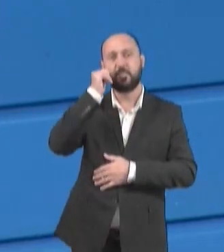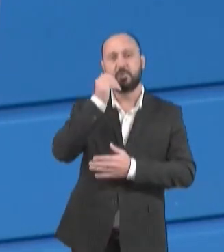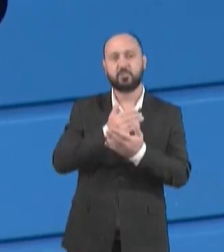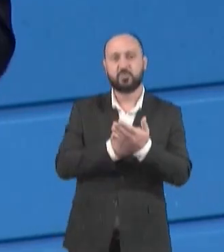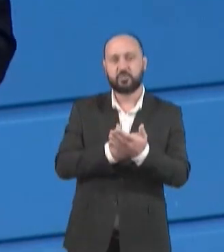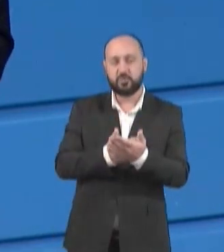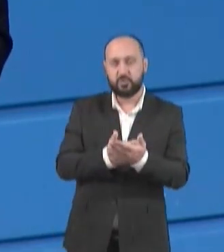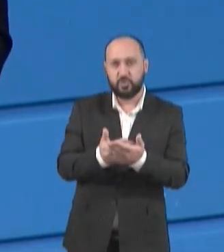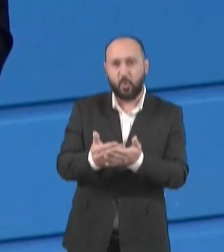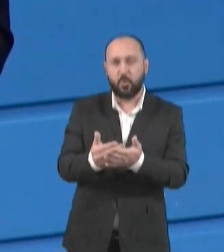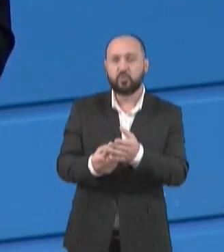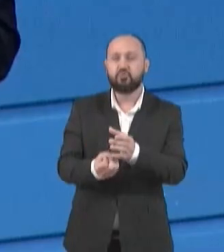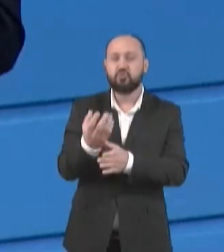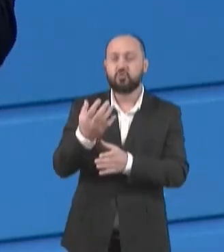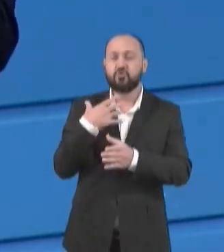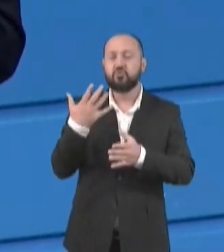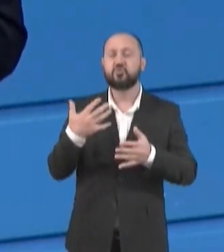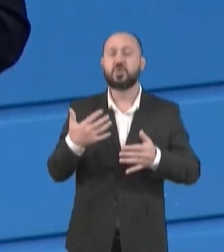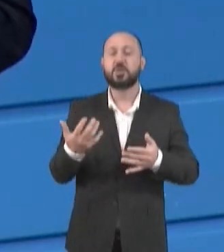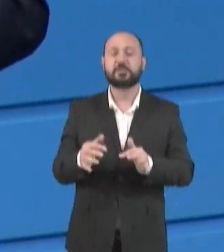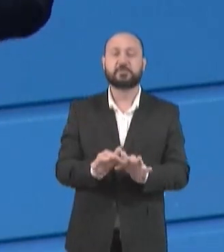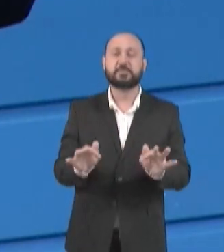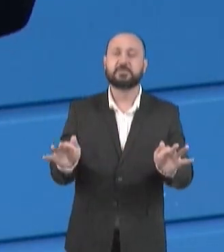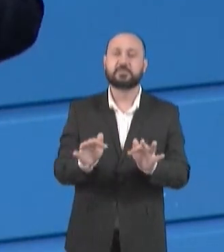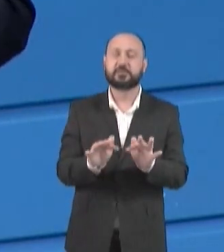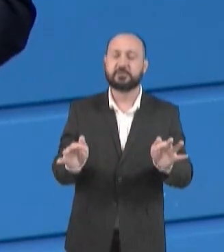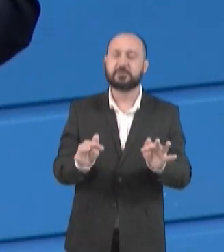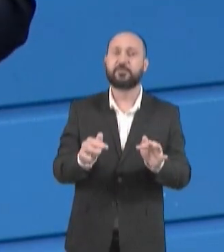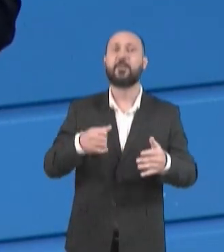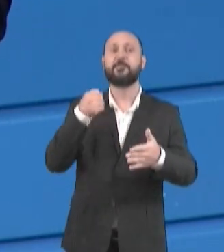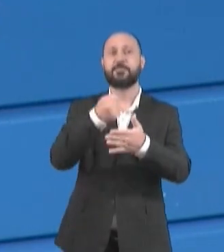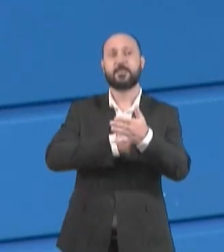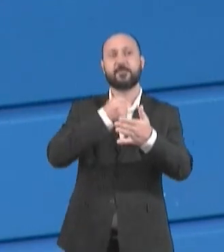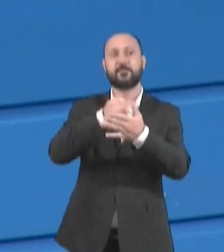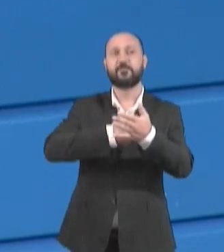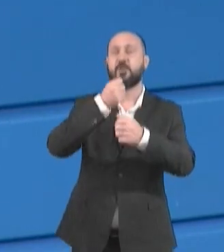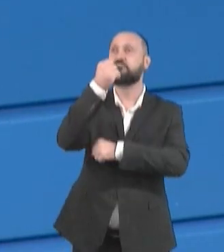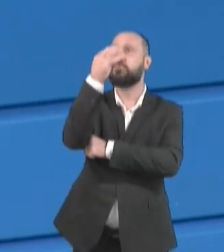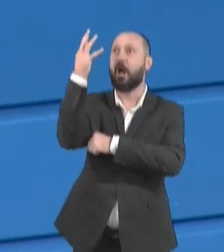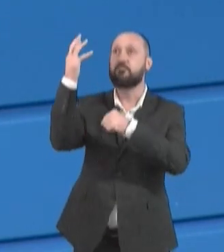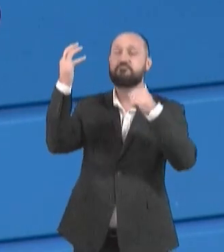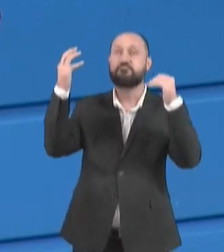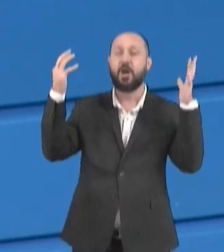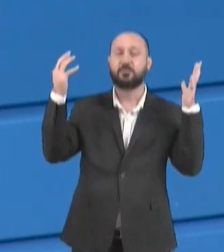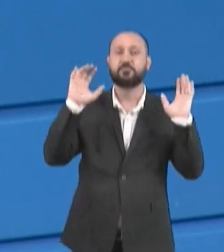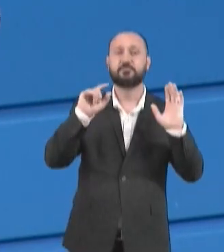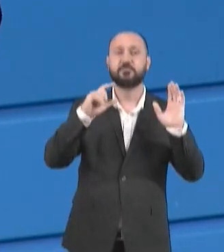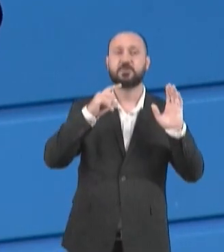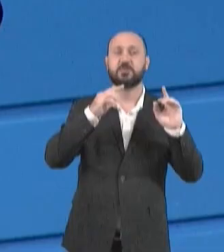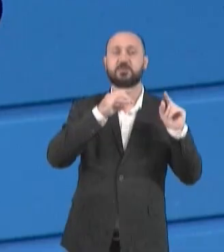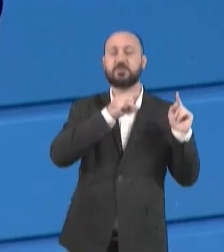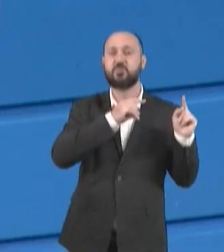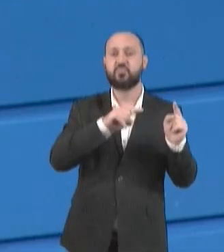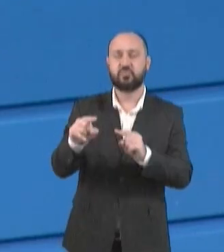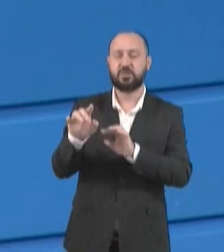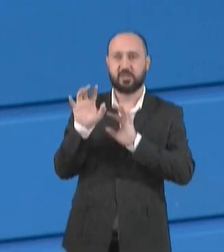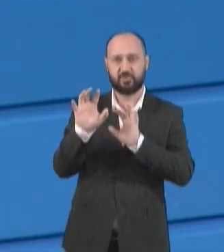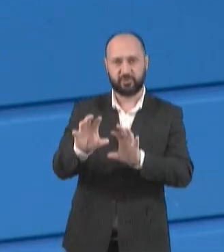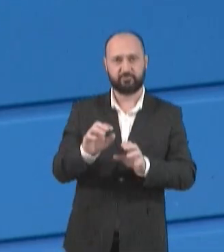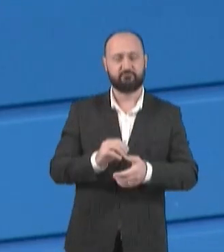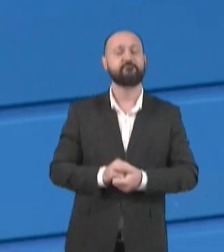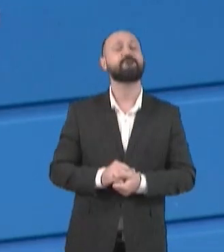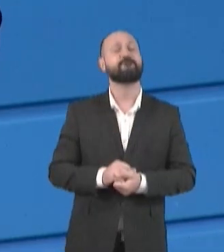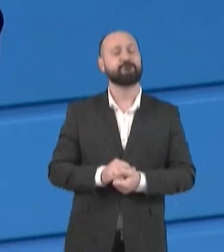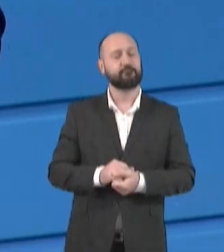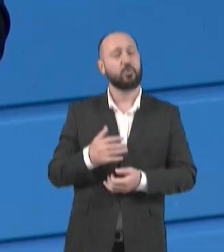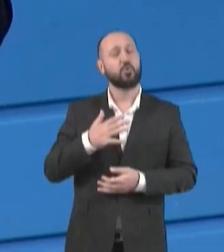de origem humilde, de uma mulher defensora do meio ambiente ser atacada daquela